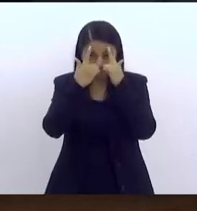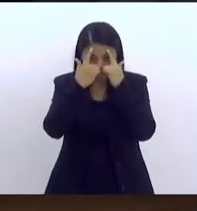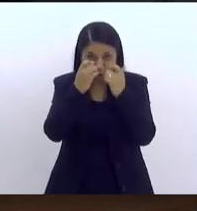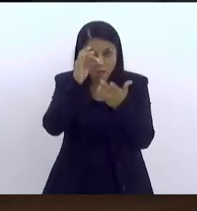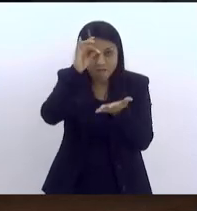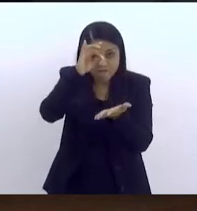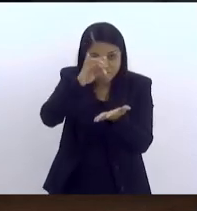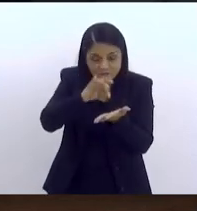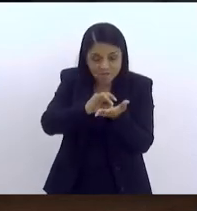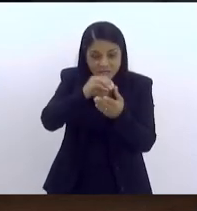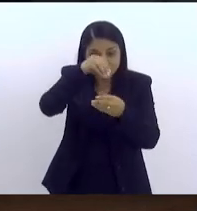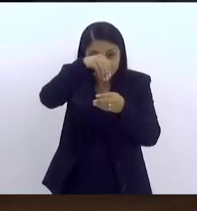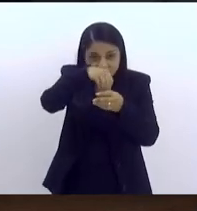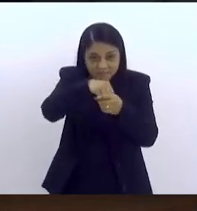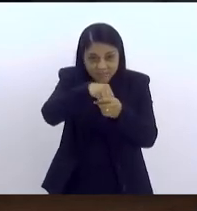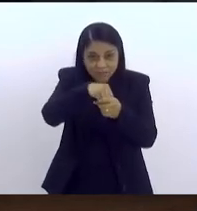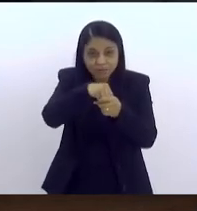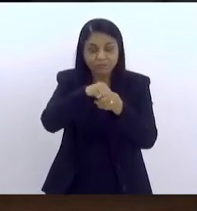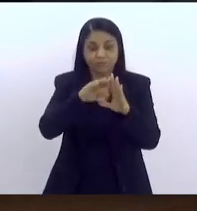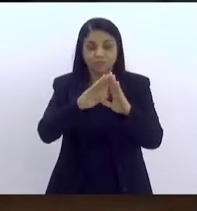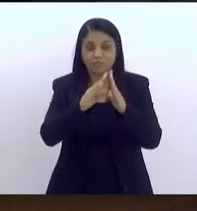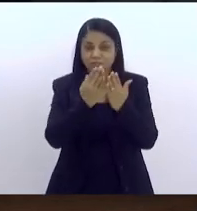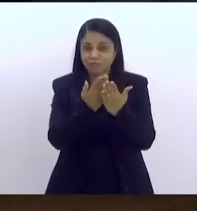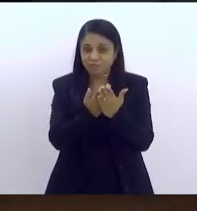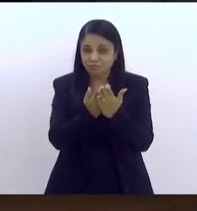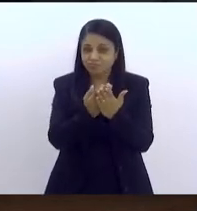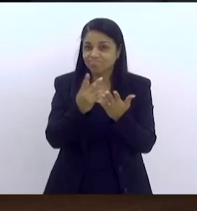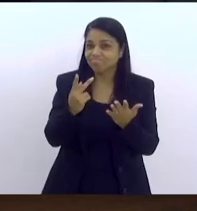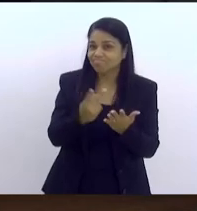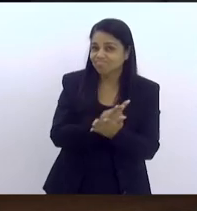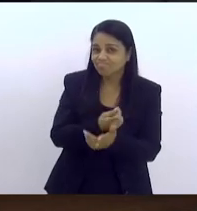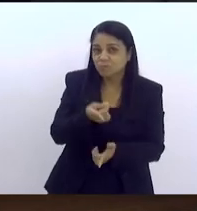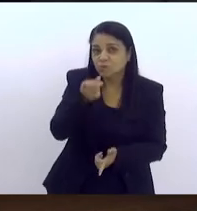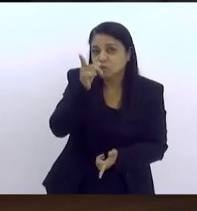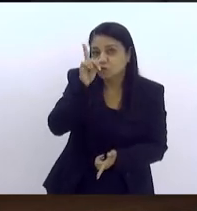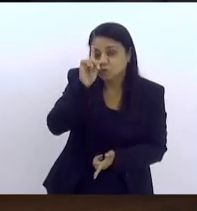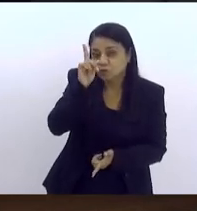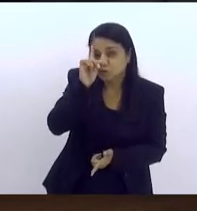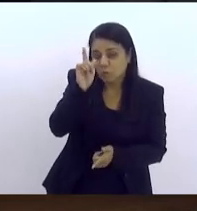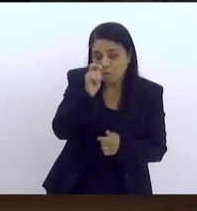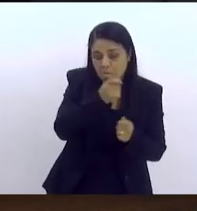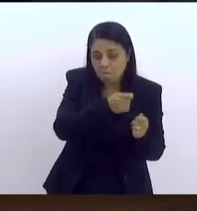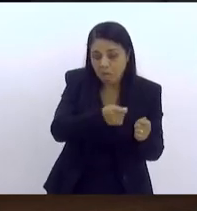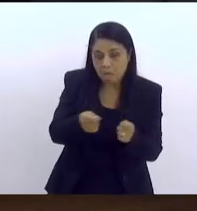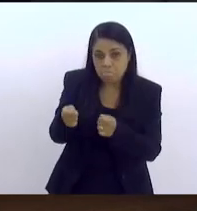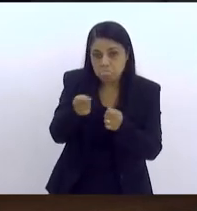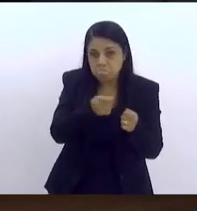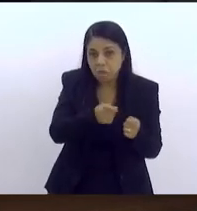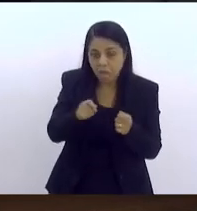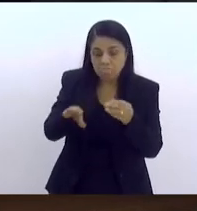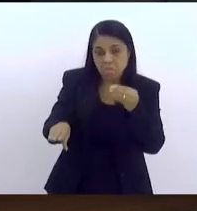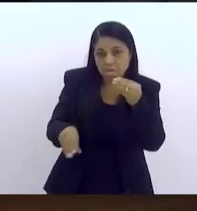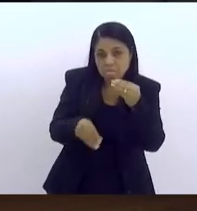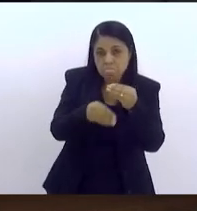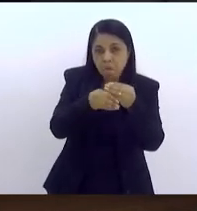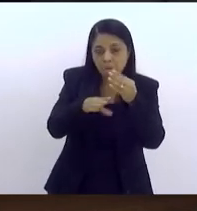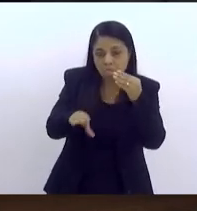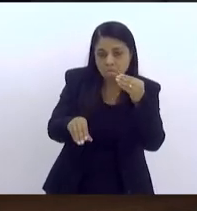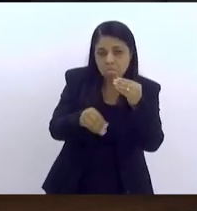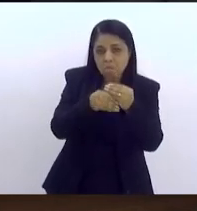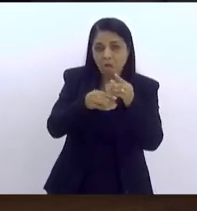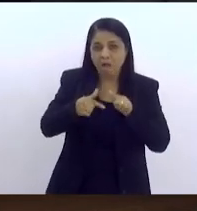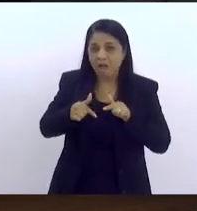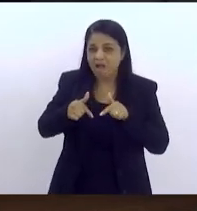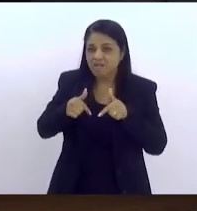escolar acontece todos os dias Aquilo é a combinação de todas essas ações